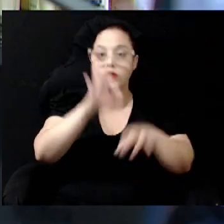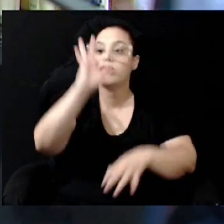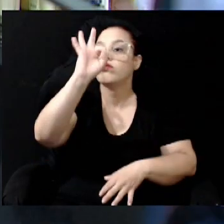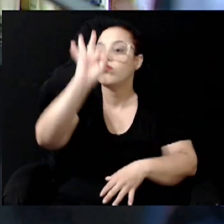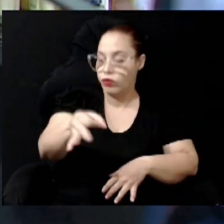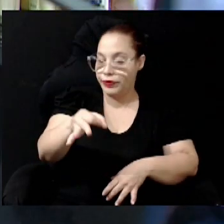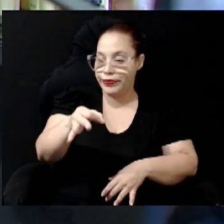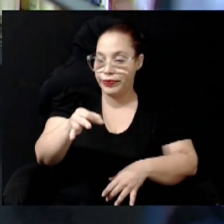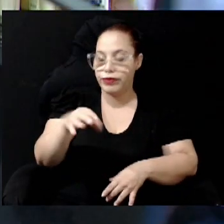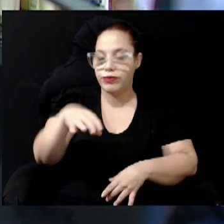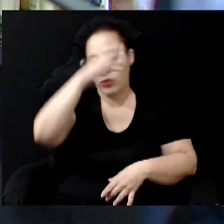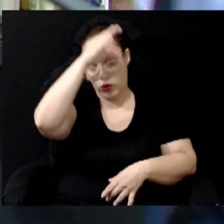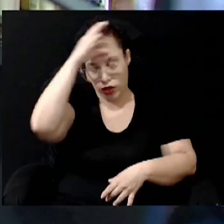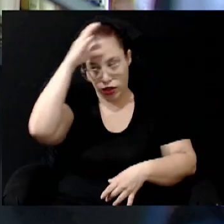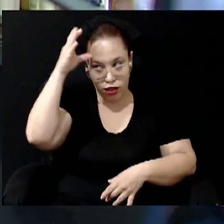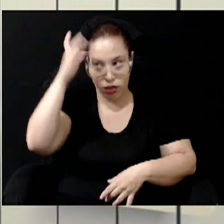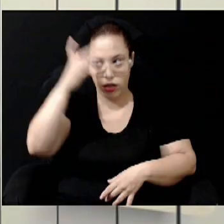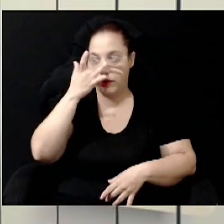consumidor.